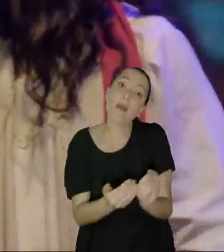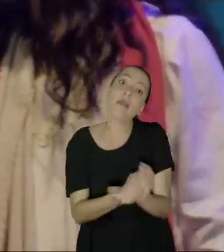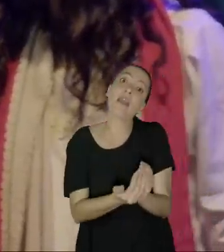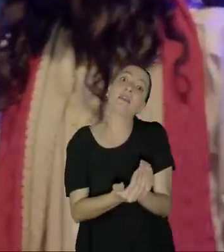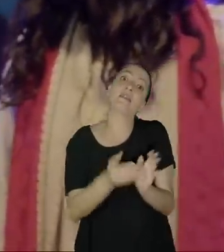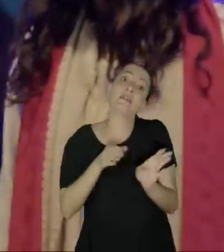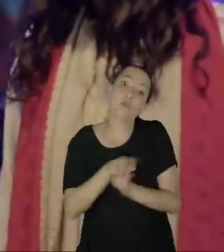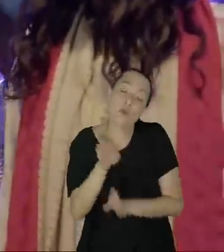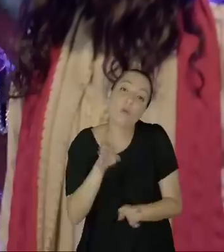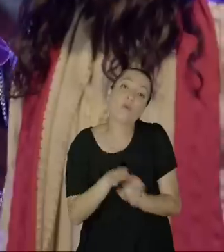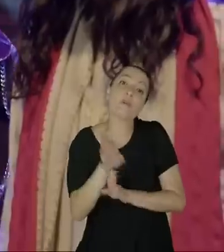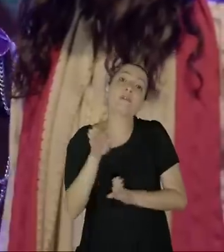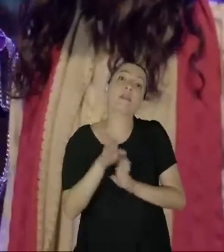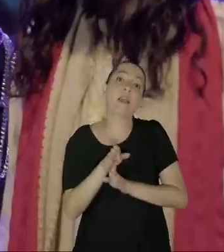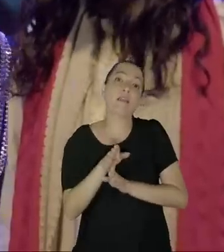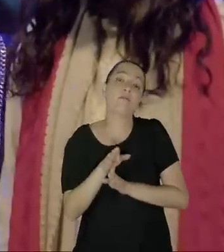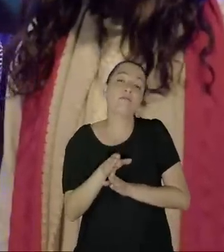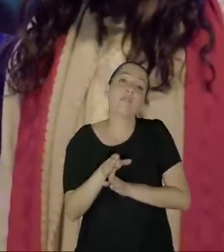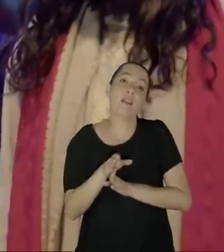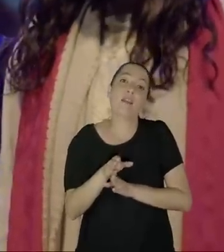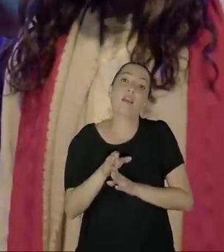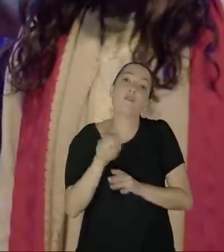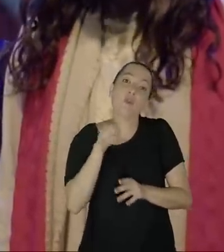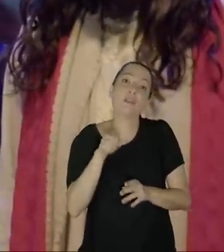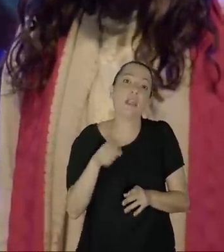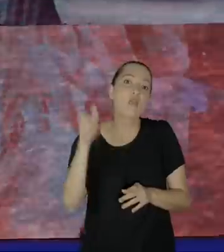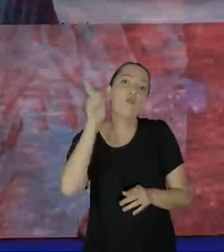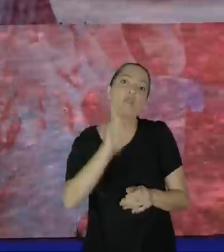realizarias tudo o que um homem procura na terra.